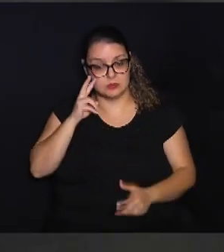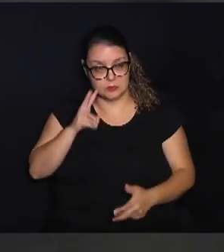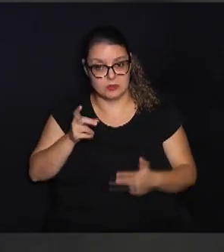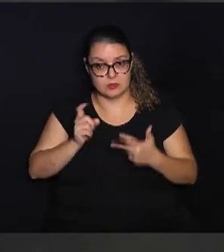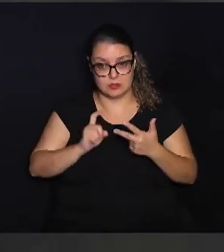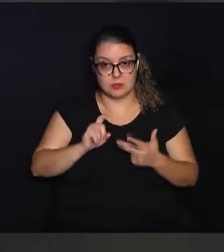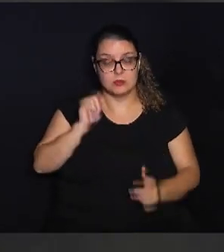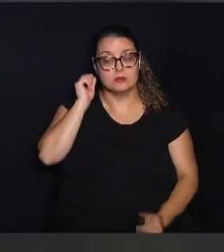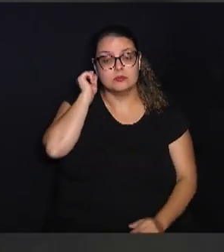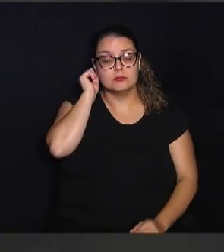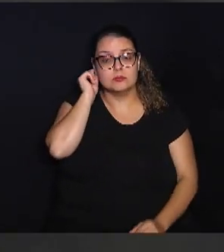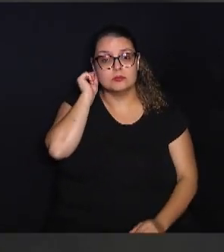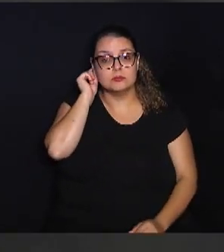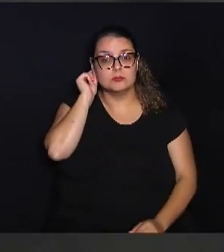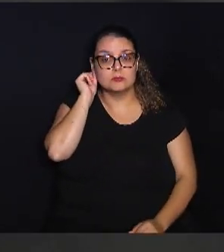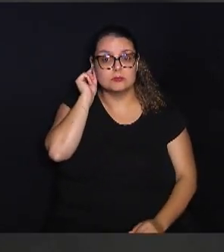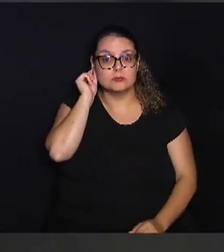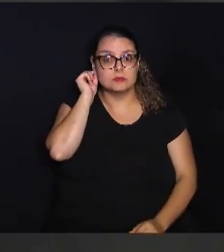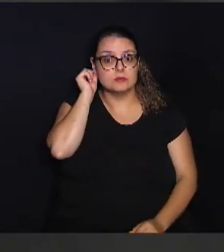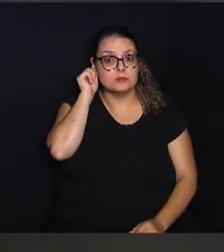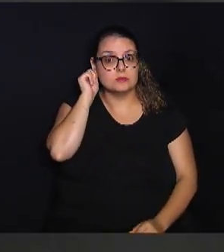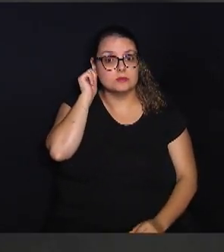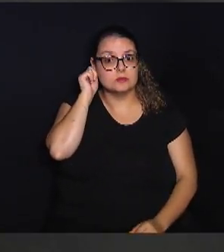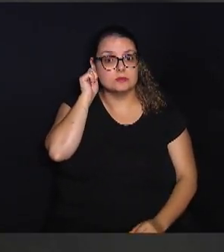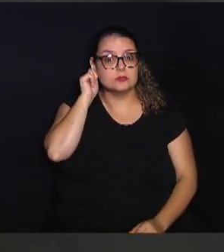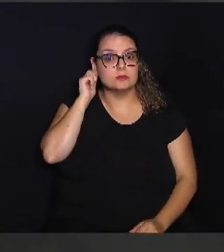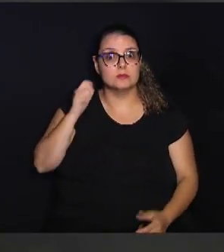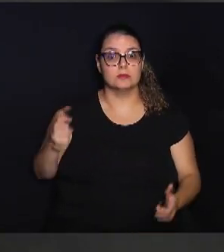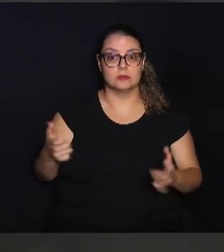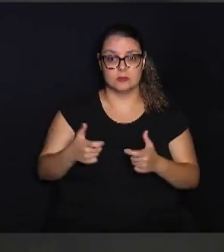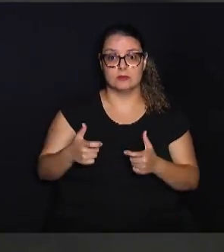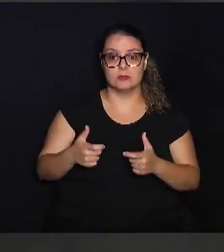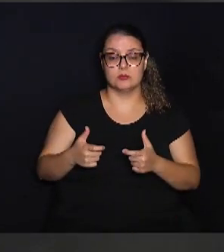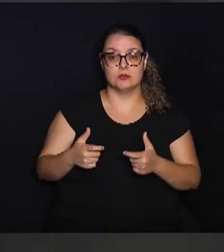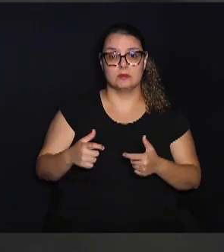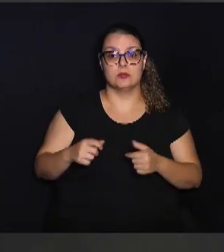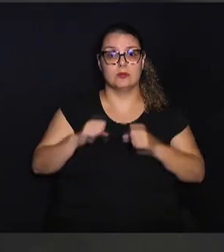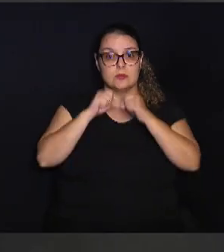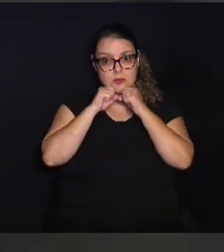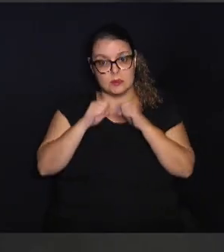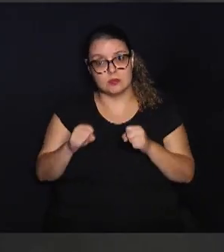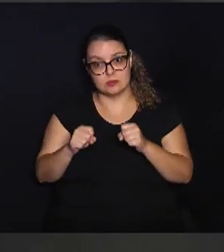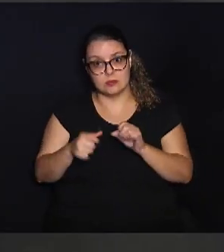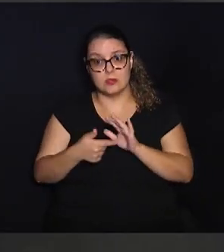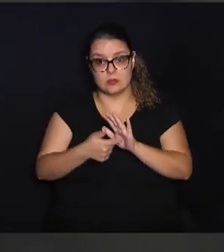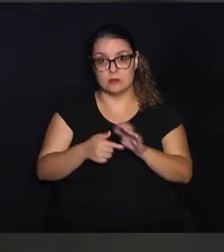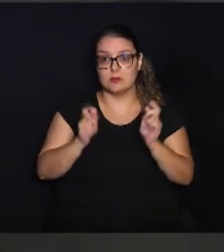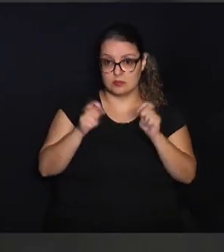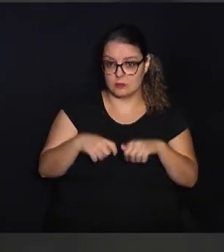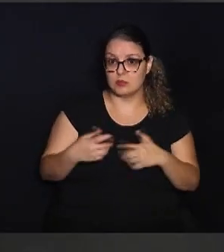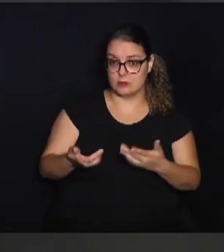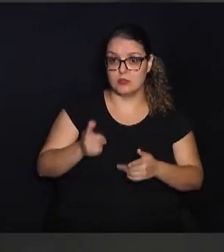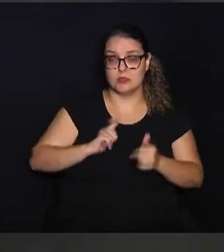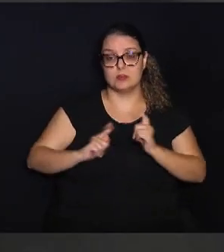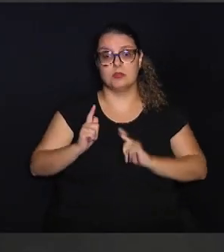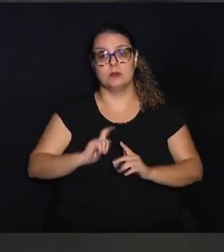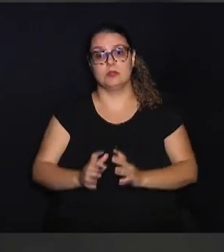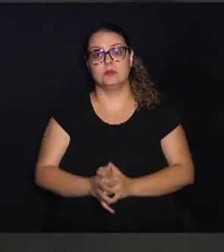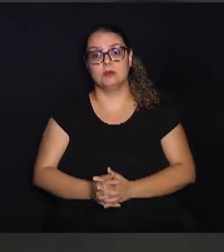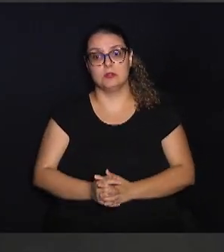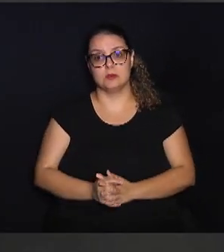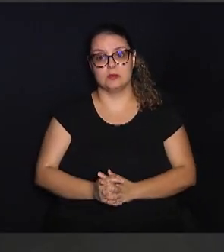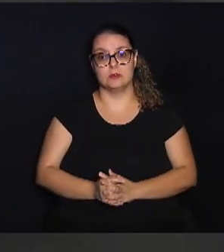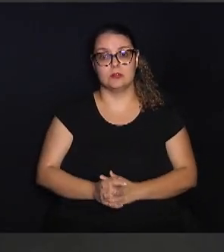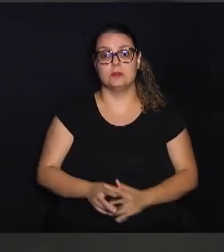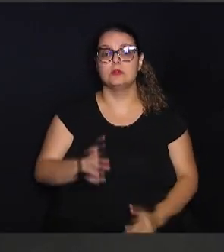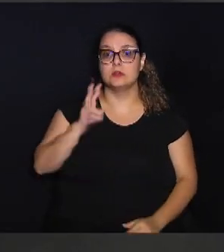ou seja, diminuir o seu quadro de assessores, porém mostrar eficiência na gestão, né? Então a gente vê que